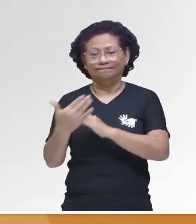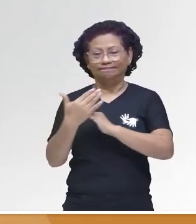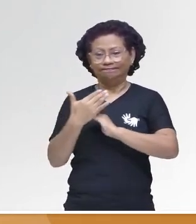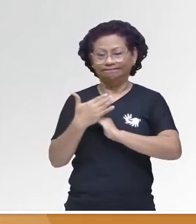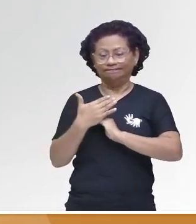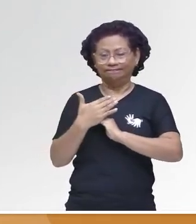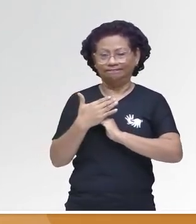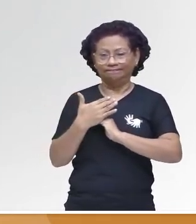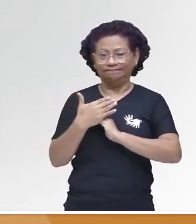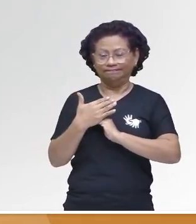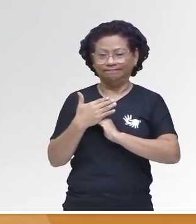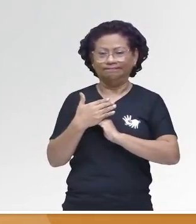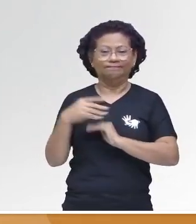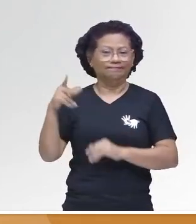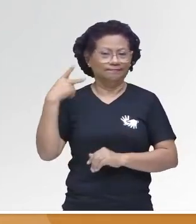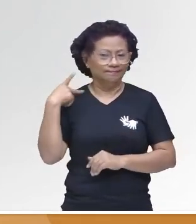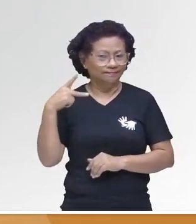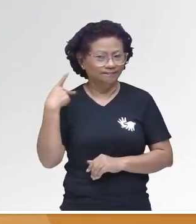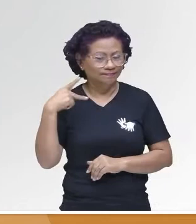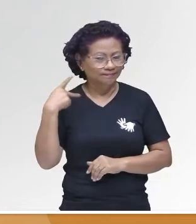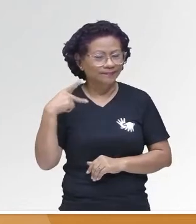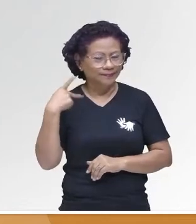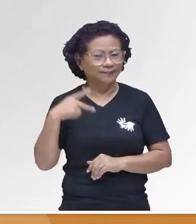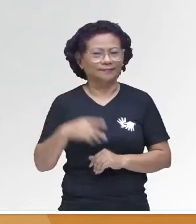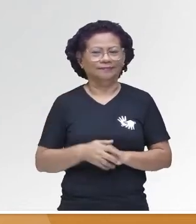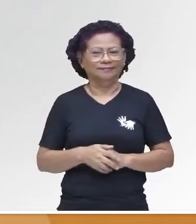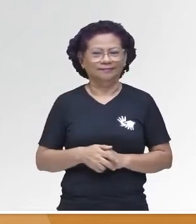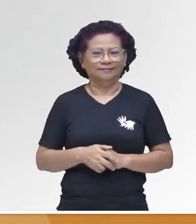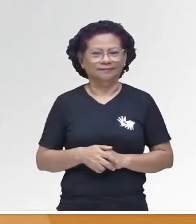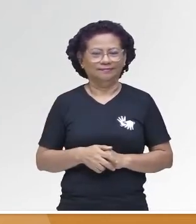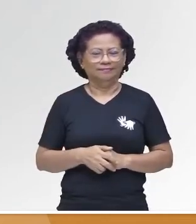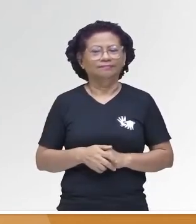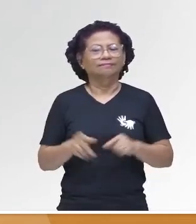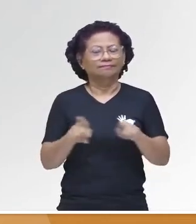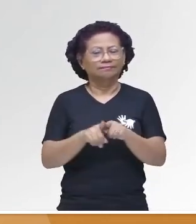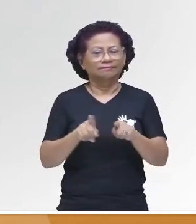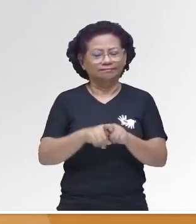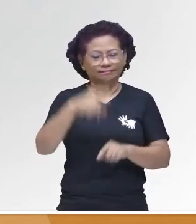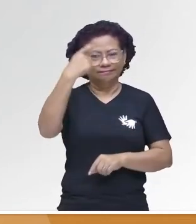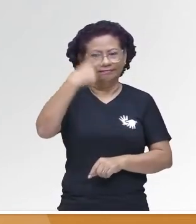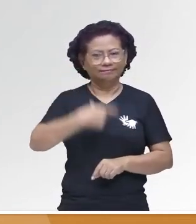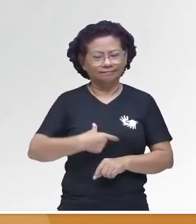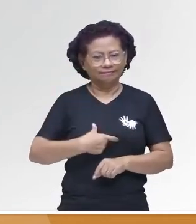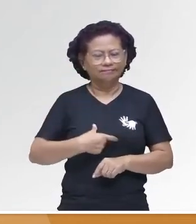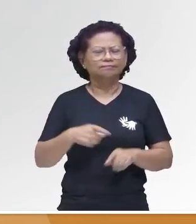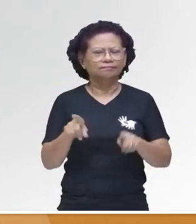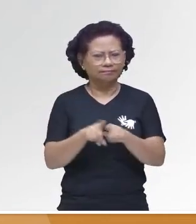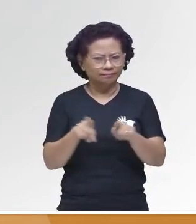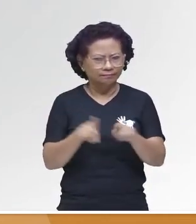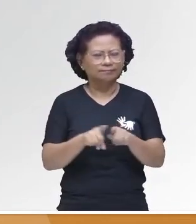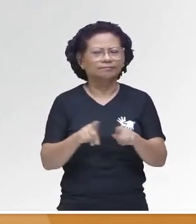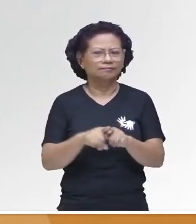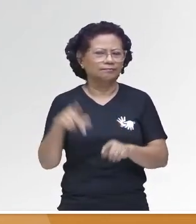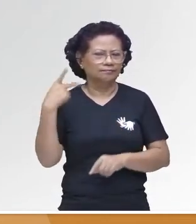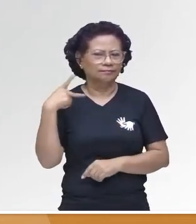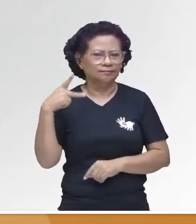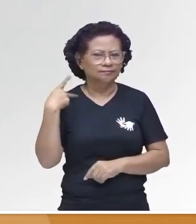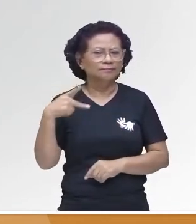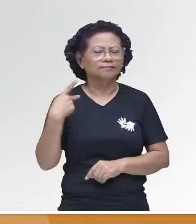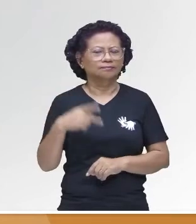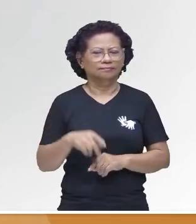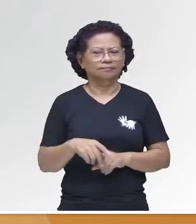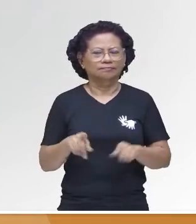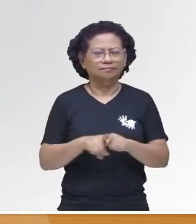é a política. E nós somos seres políticos. Nós, seres humanos, somos seres políticos. Nós vivemos